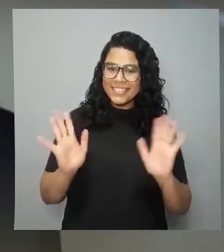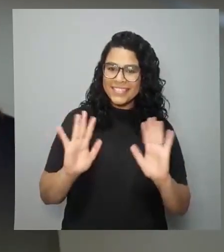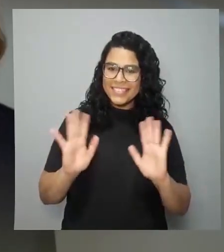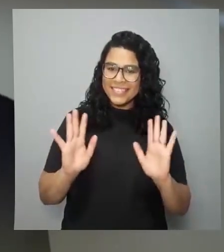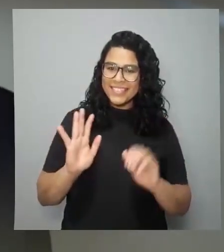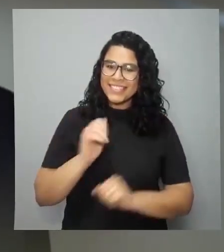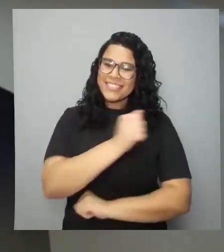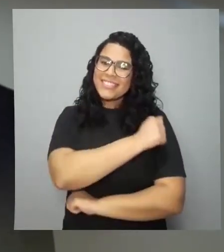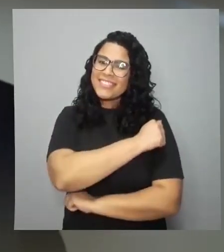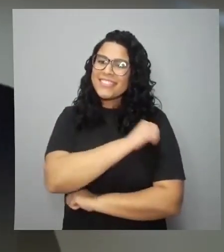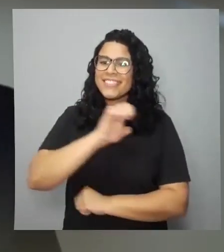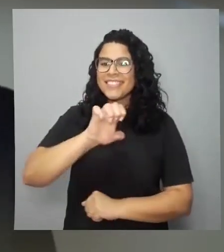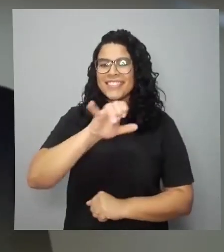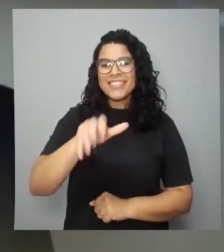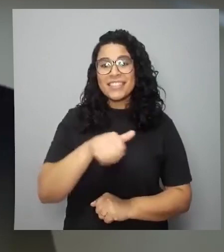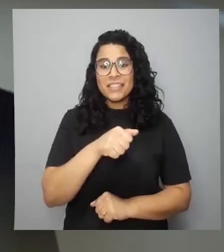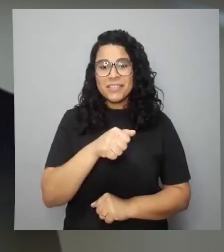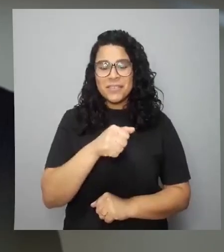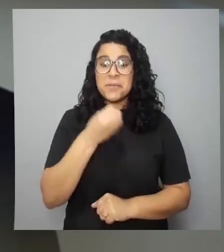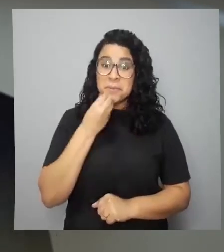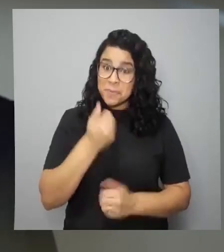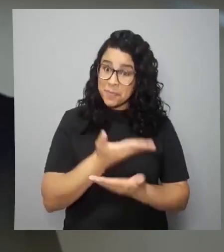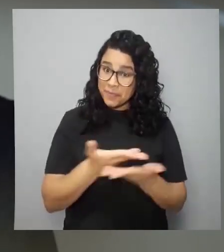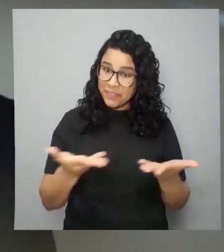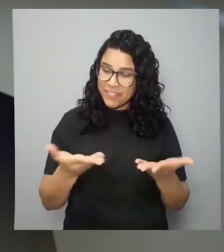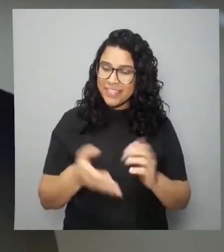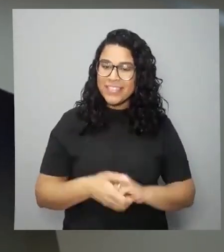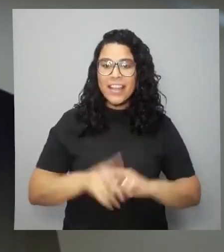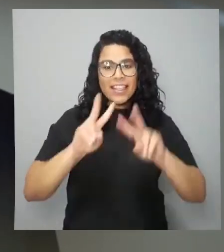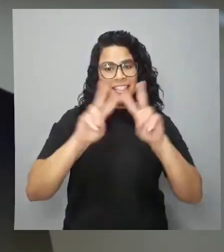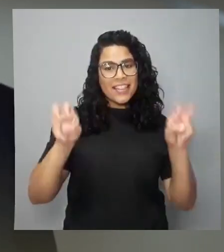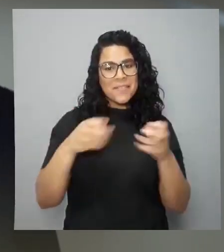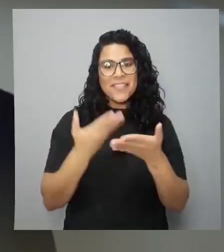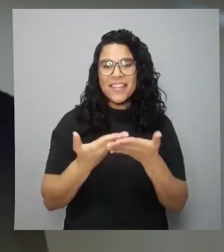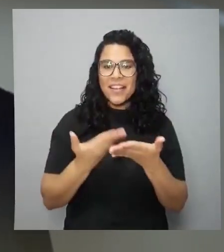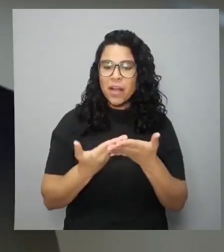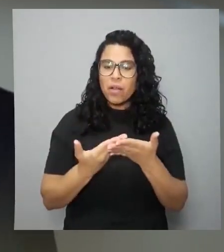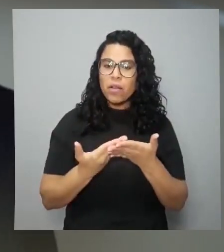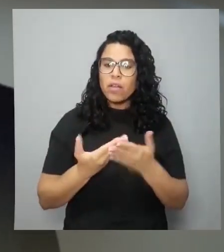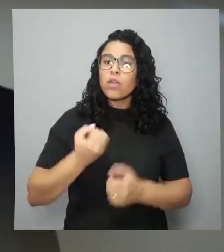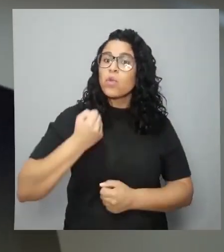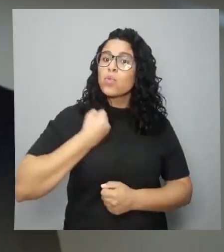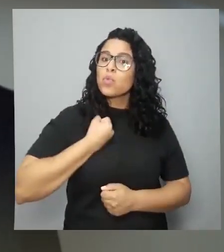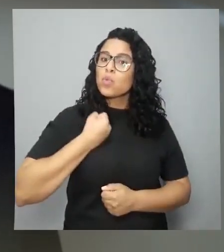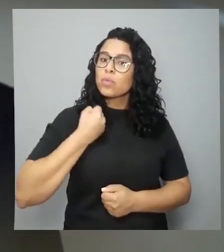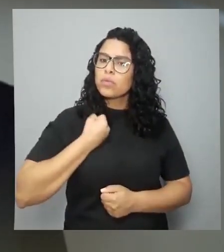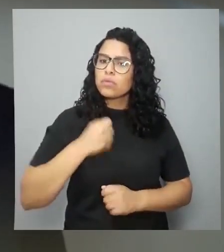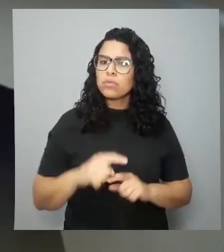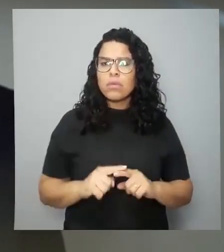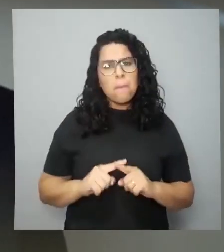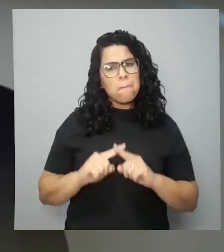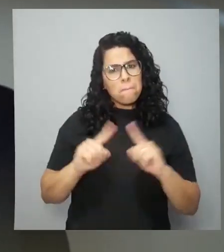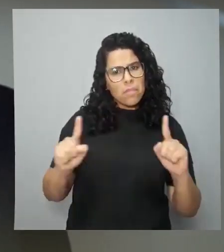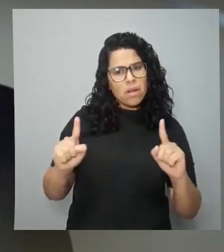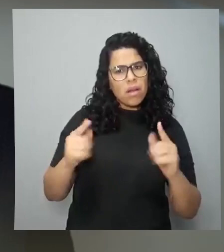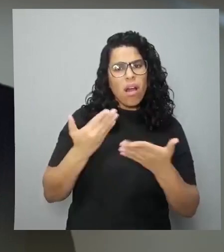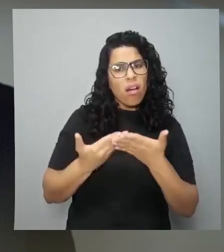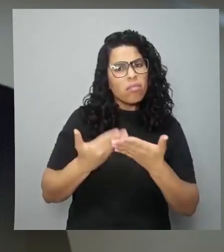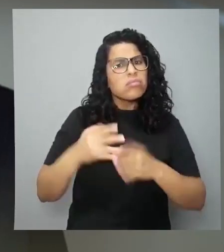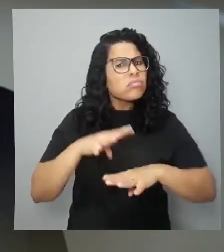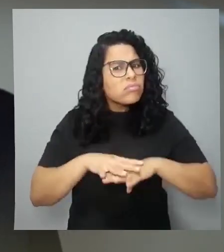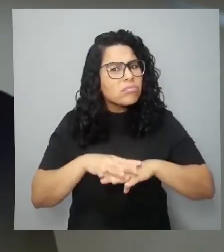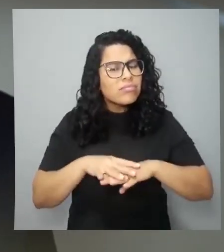Olá, estudantes da EJA, como vocês estão? O tema da nossa aula de hoje é numeral. Mas não é aula de